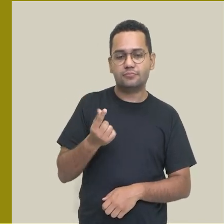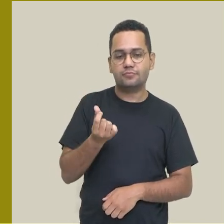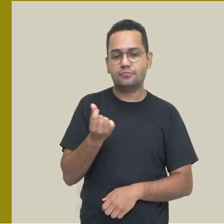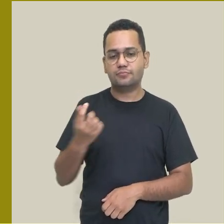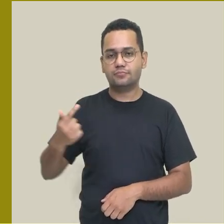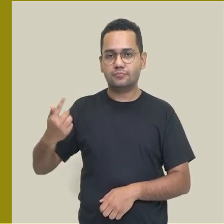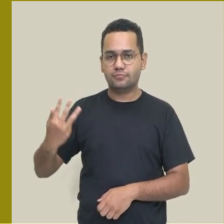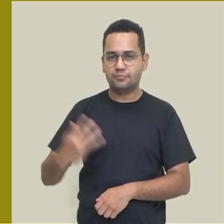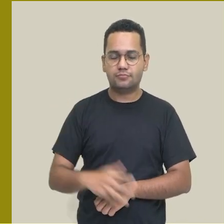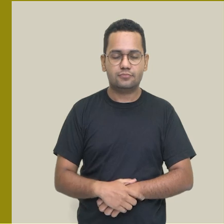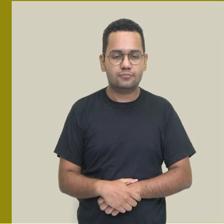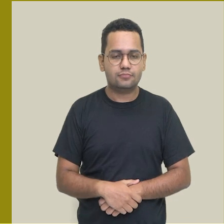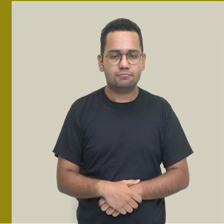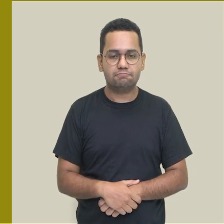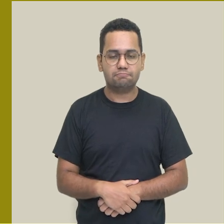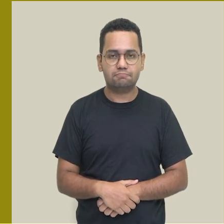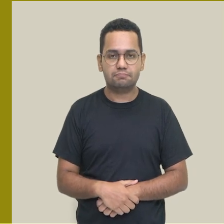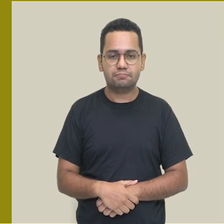cerca de